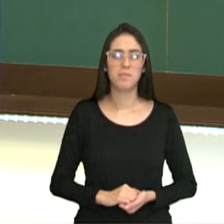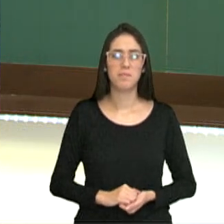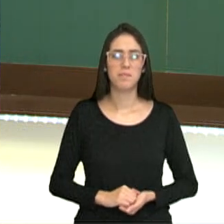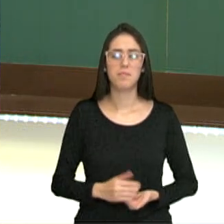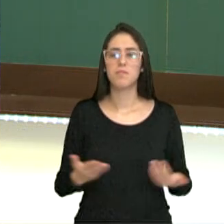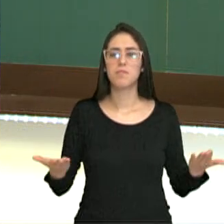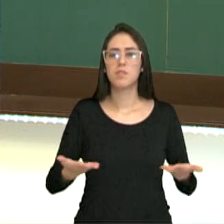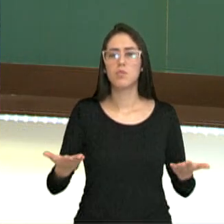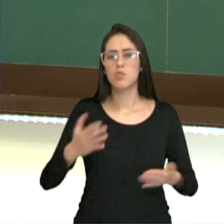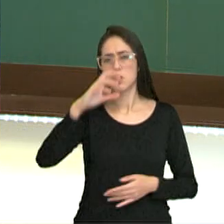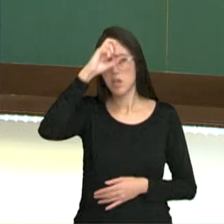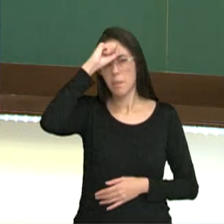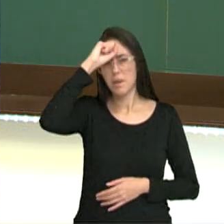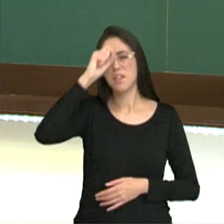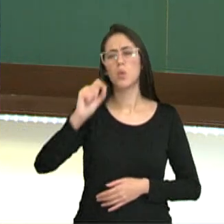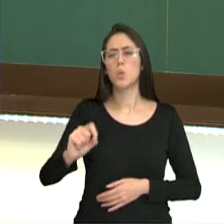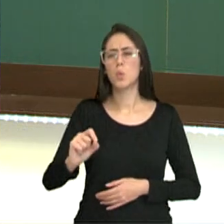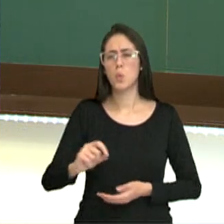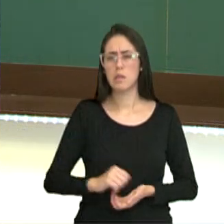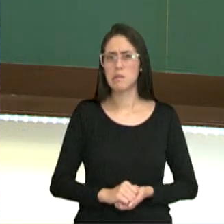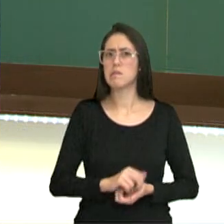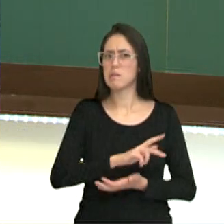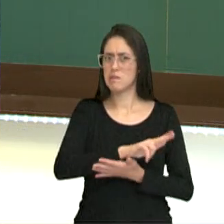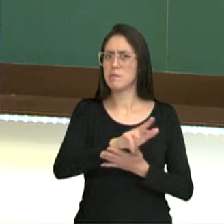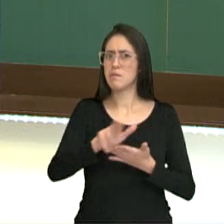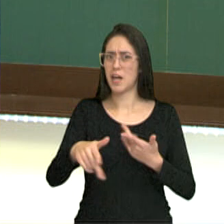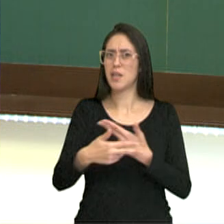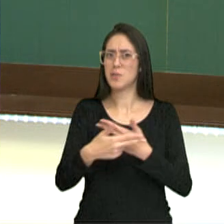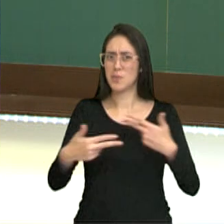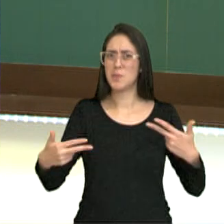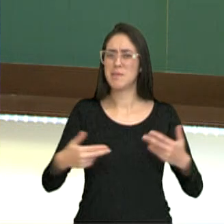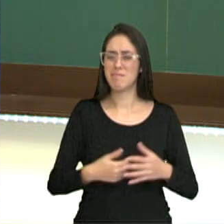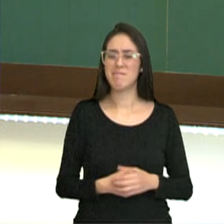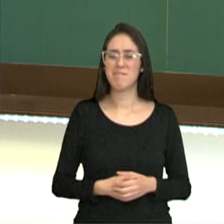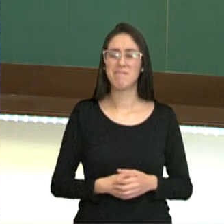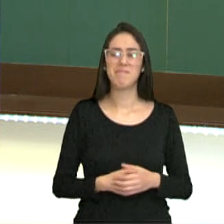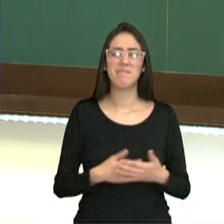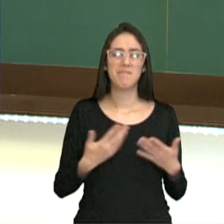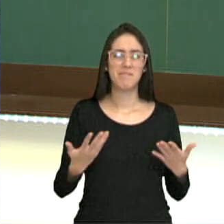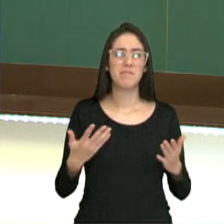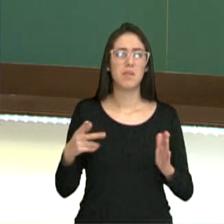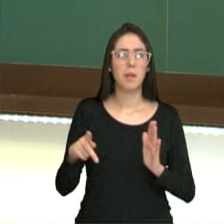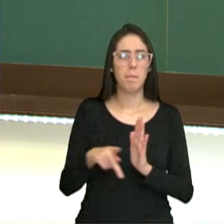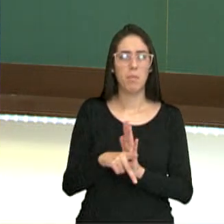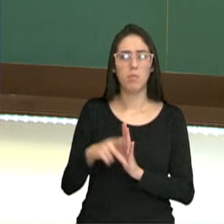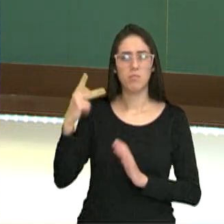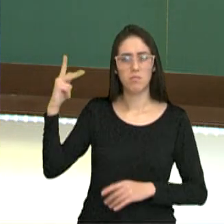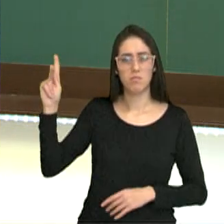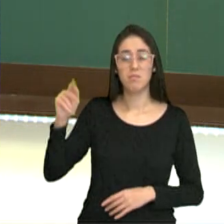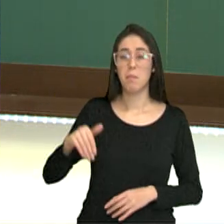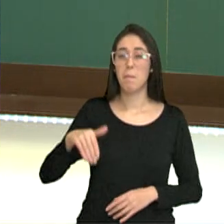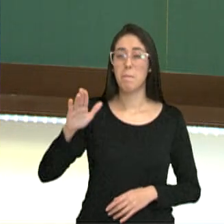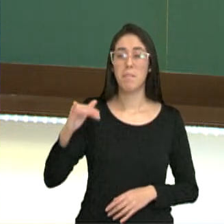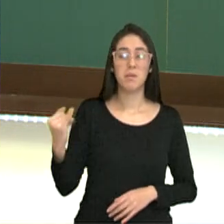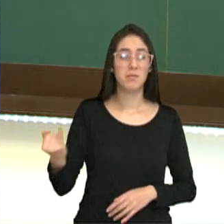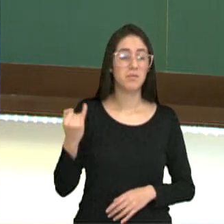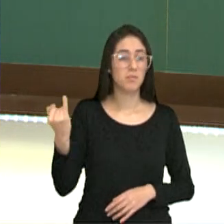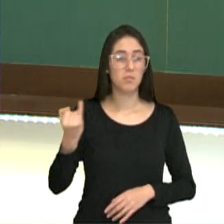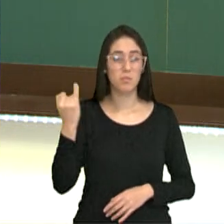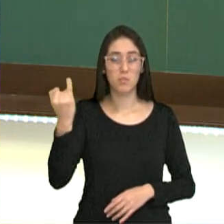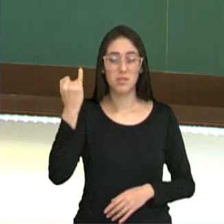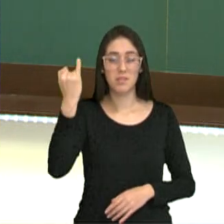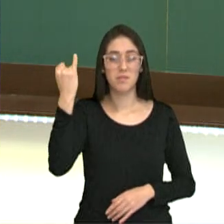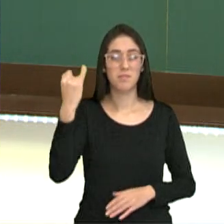Então, o que a gente viu na aula de hoje? Muitas coisas, né, gente? Toda a parte de mais importantes